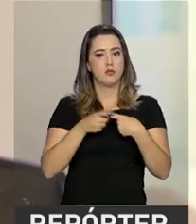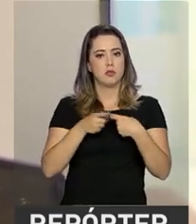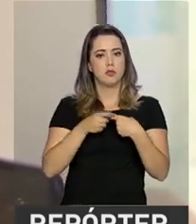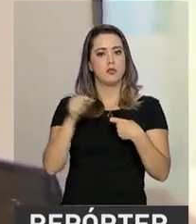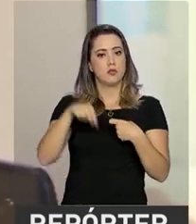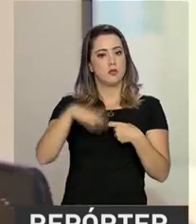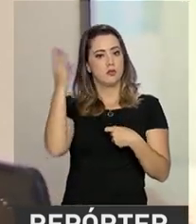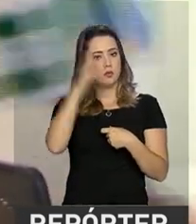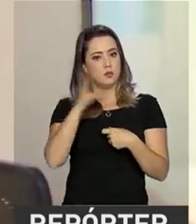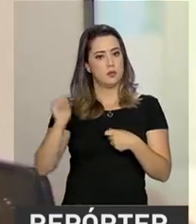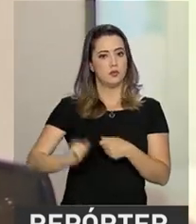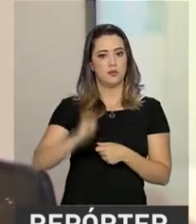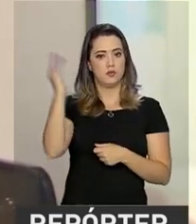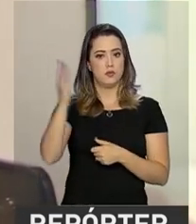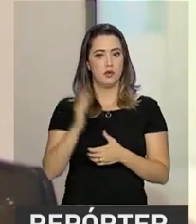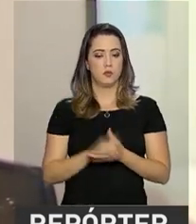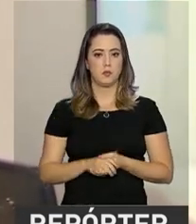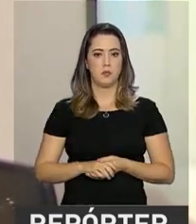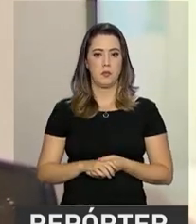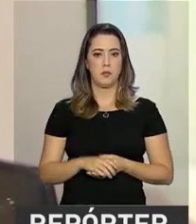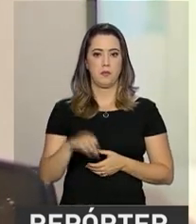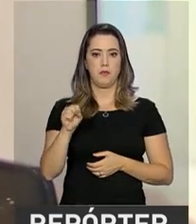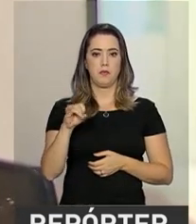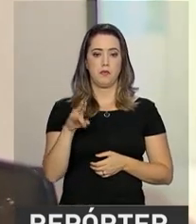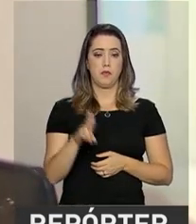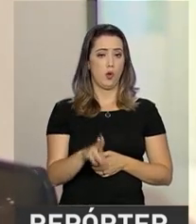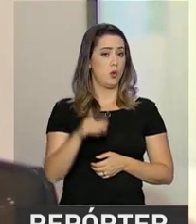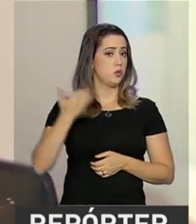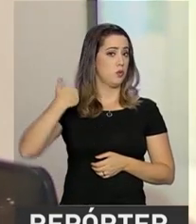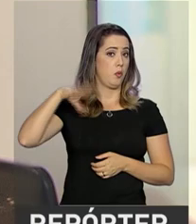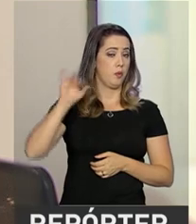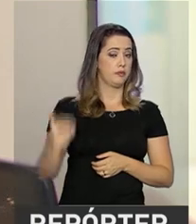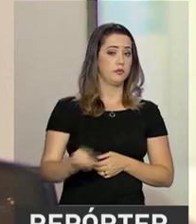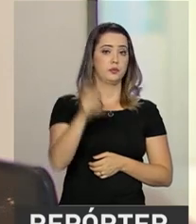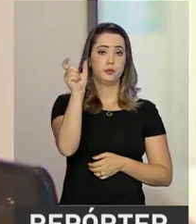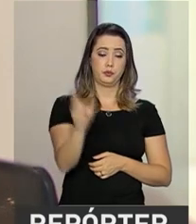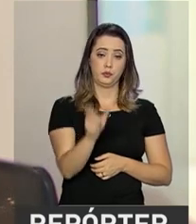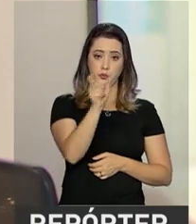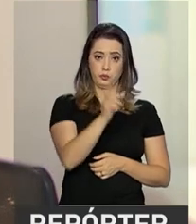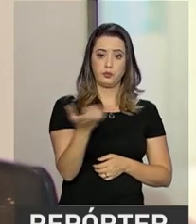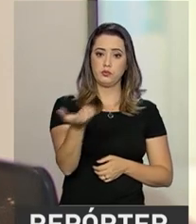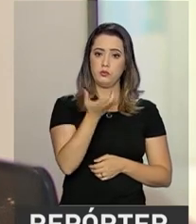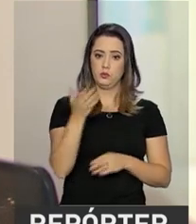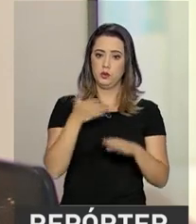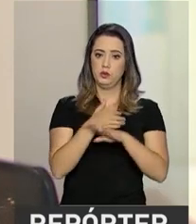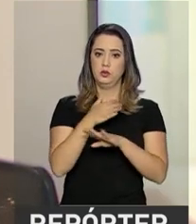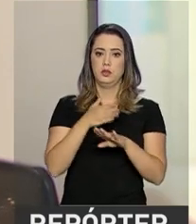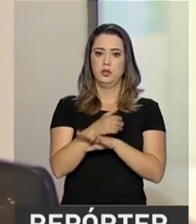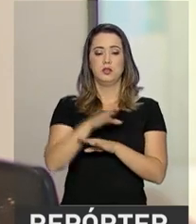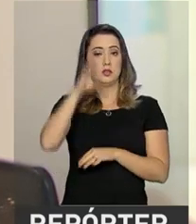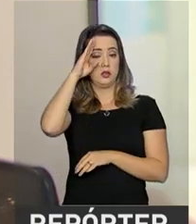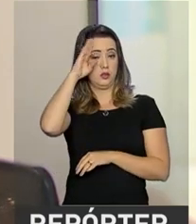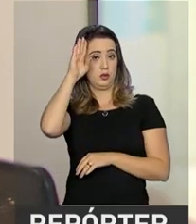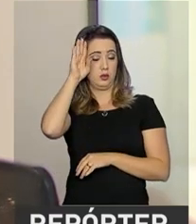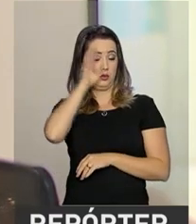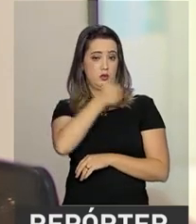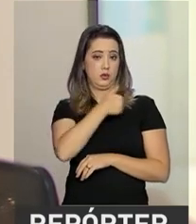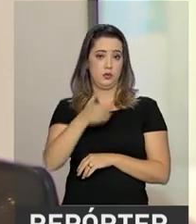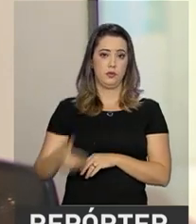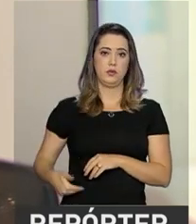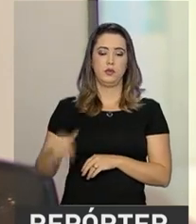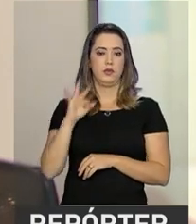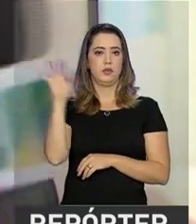fora e você acha que o sisu ele dá mais oportunidades para quem quer ingressar numa universidade pública é em